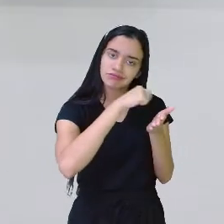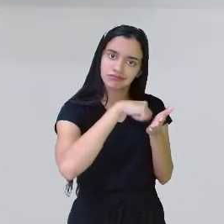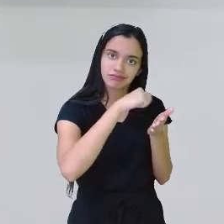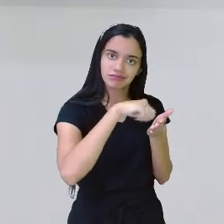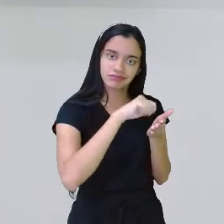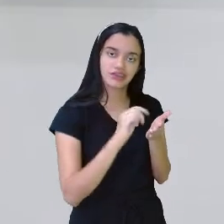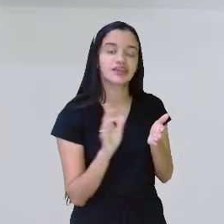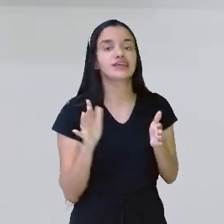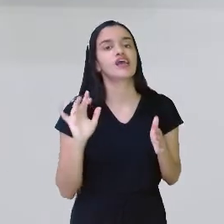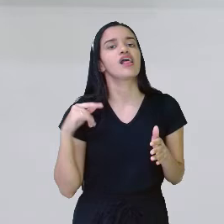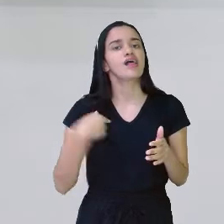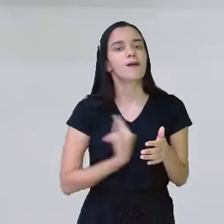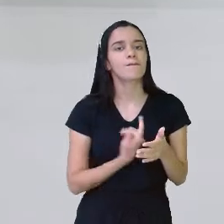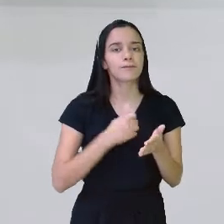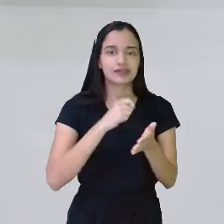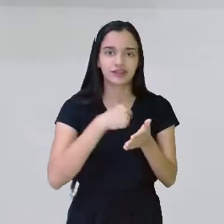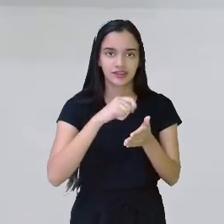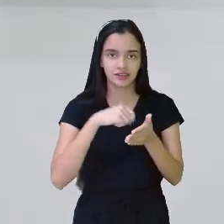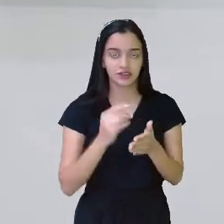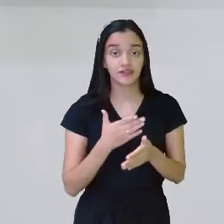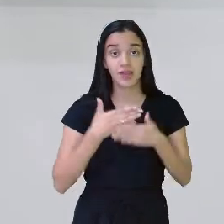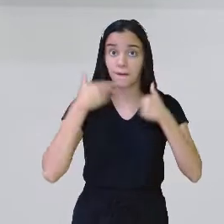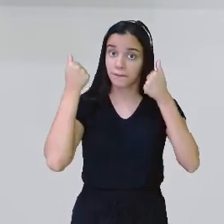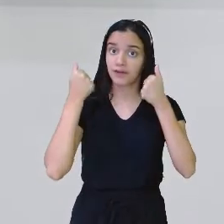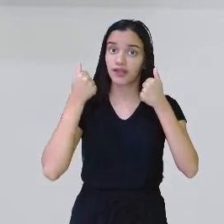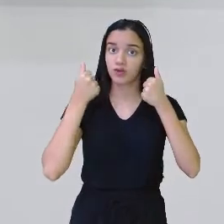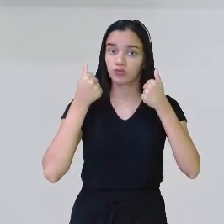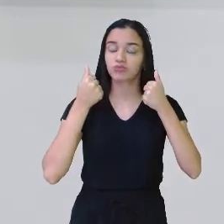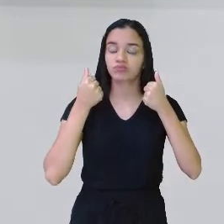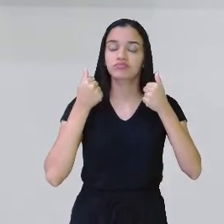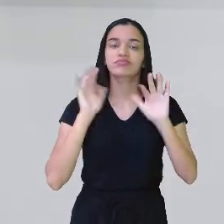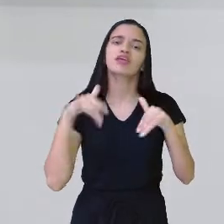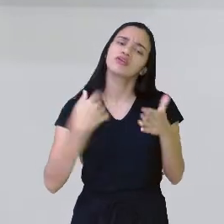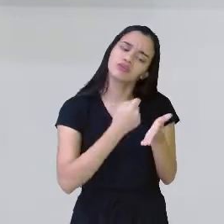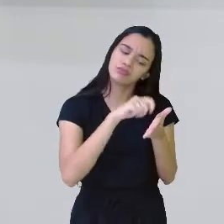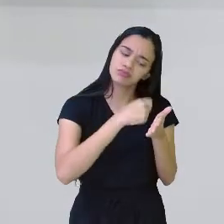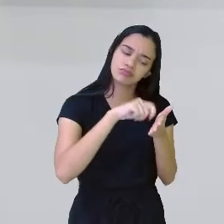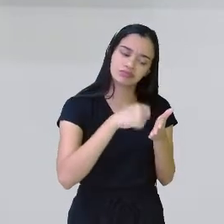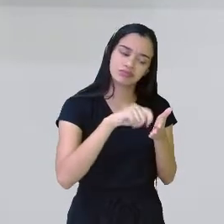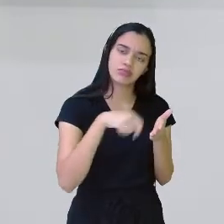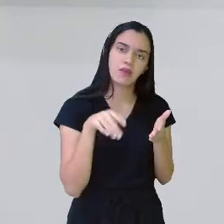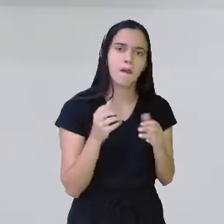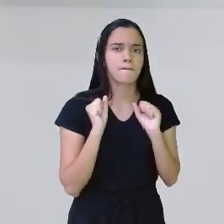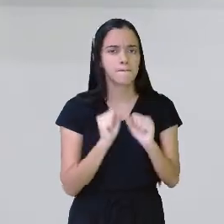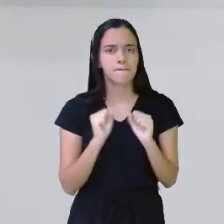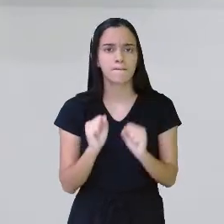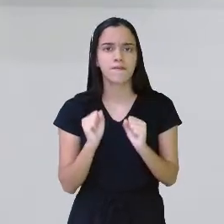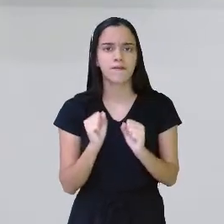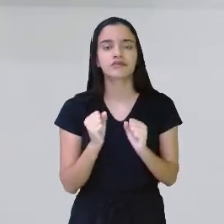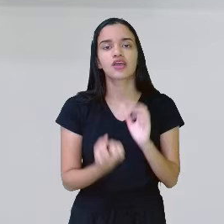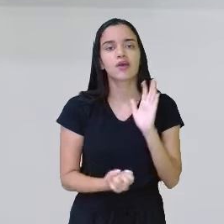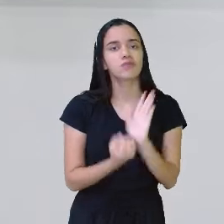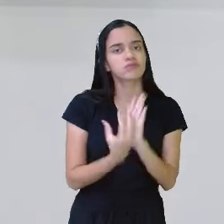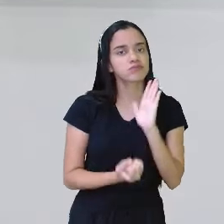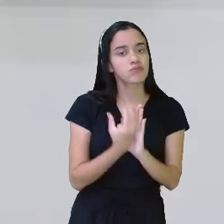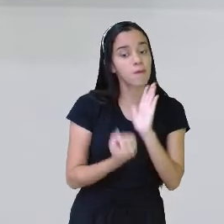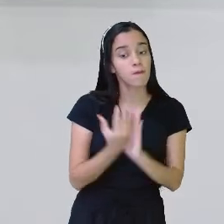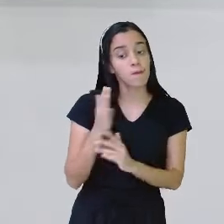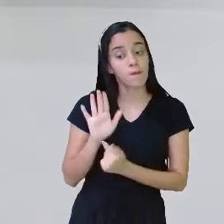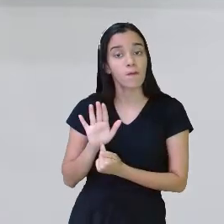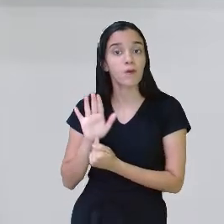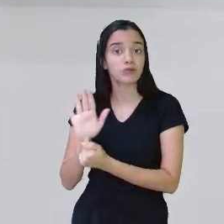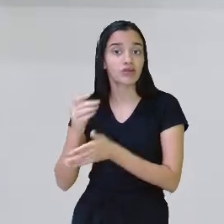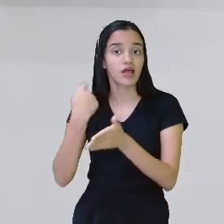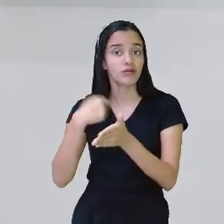Escrever. E quanto mais a gente escreve, melhor a gente fica. Então, escrevam. Vocês podem levar essas produções para os seus professores de